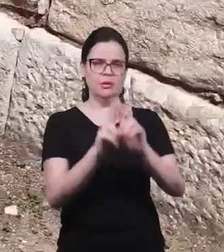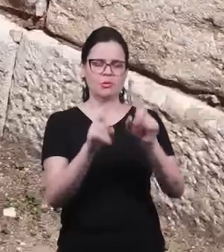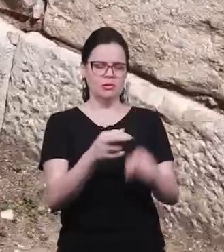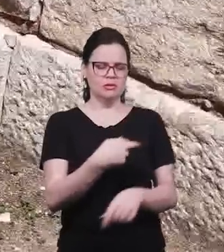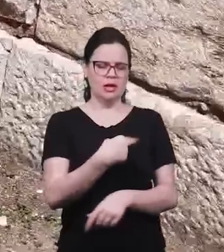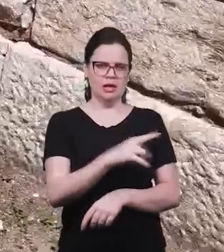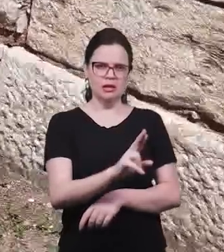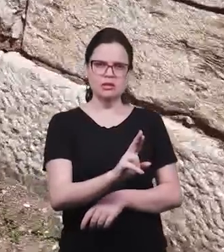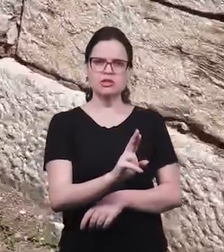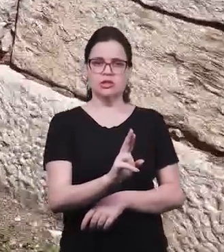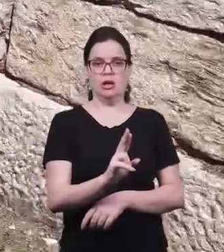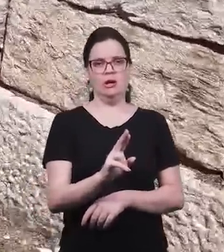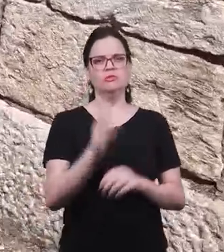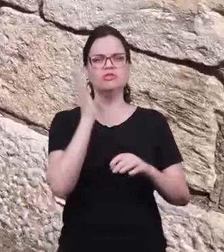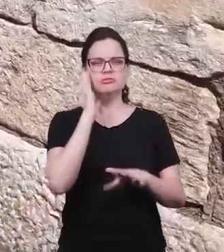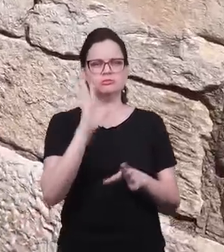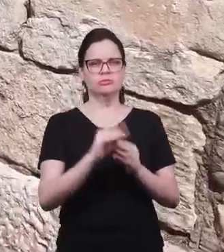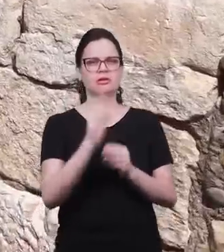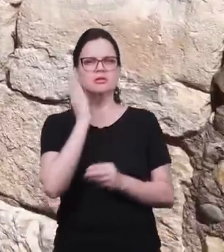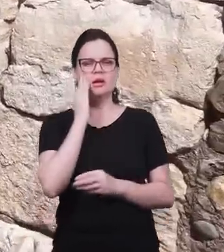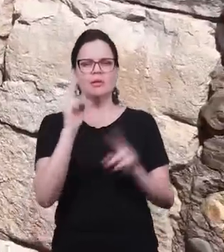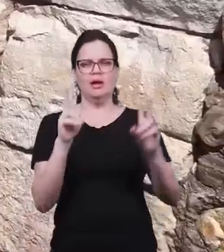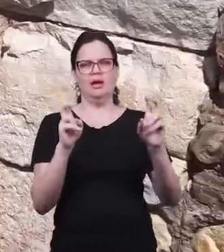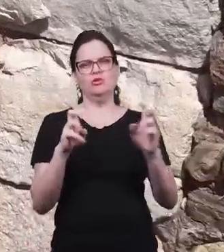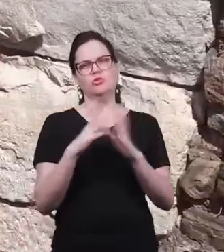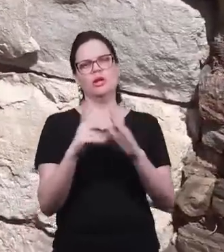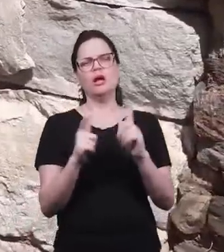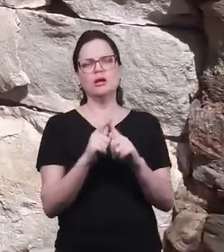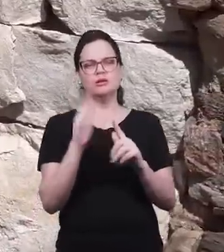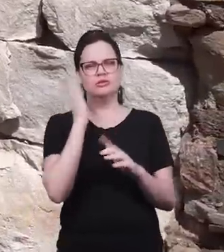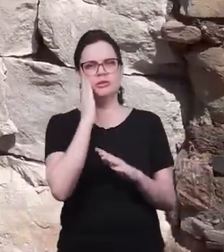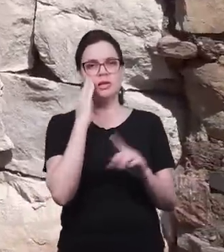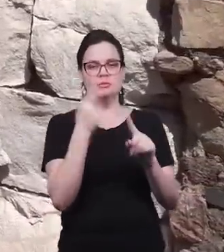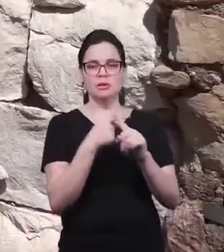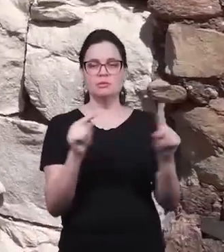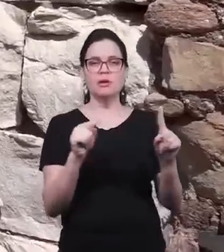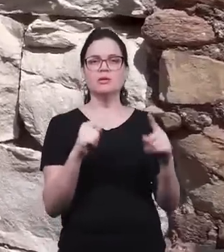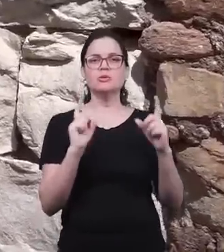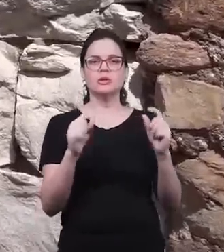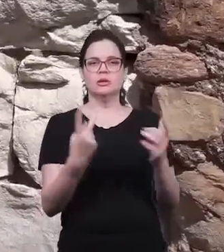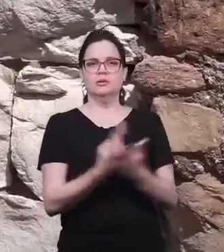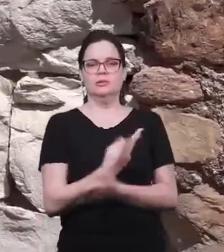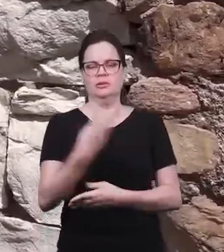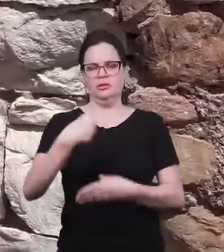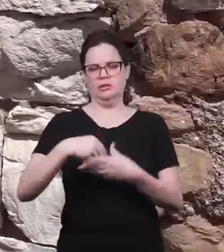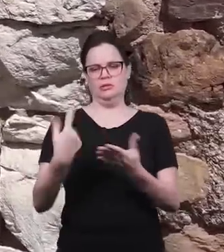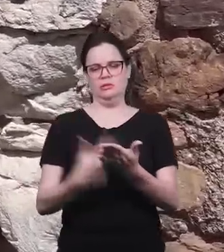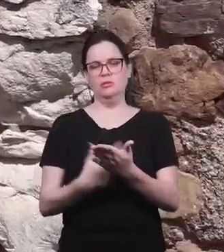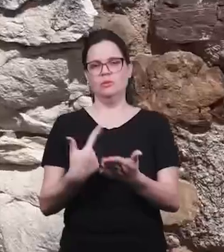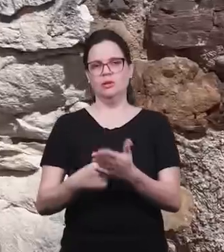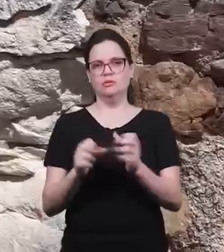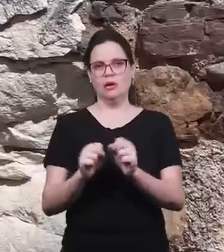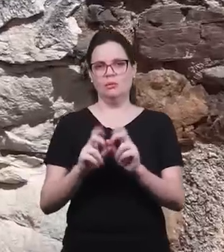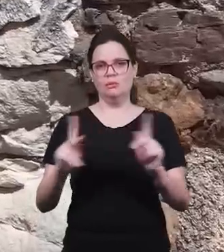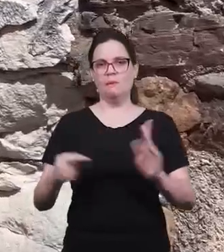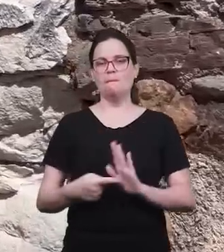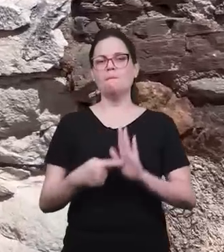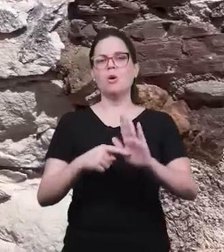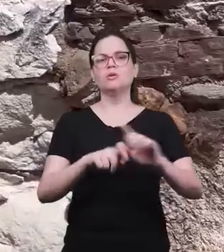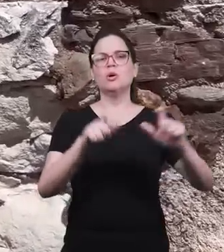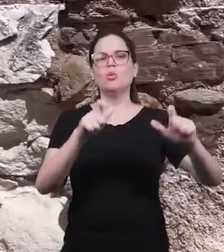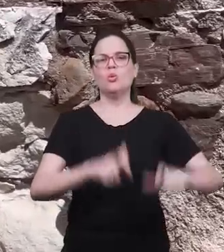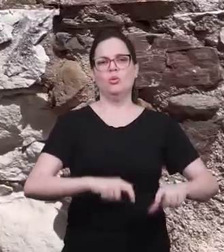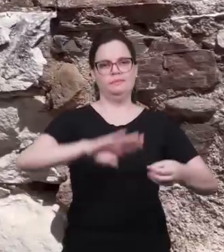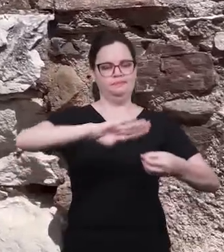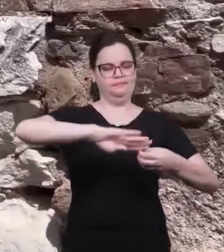incluídos, evidentemente, quando erramos, porque no livro de Apocalipse fala da Babilônia.